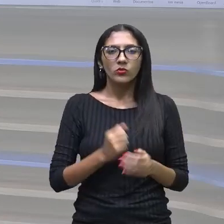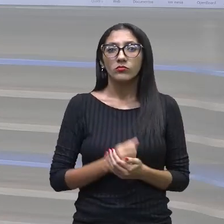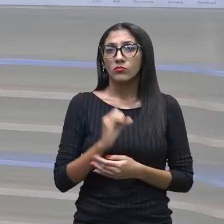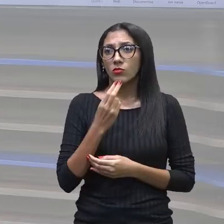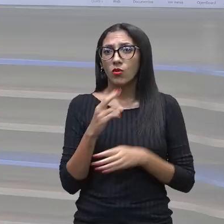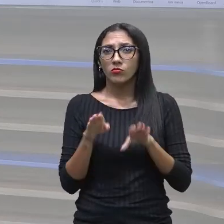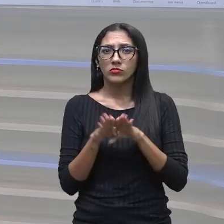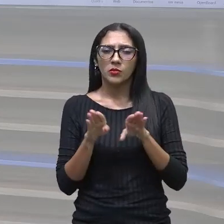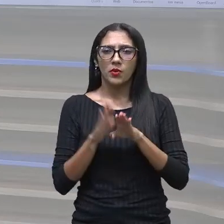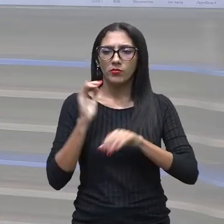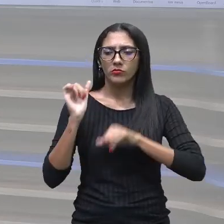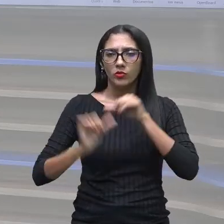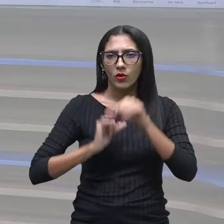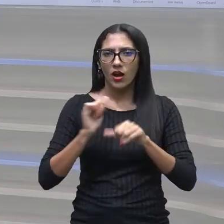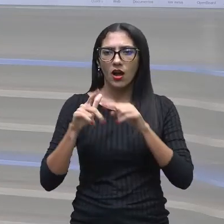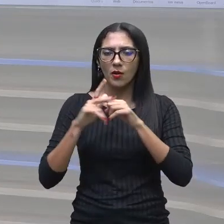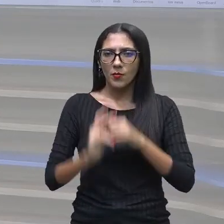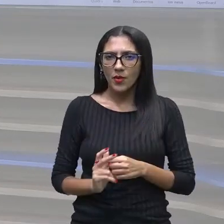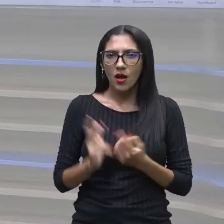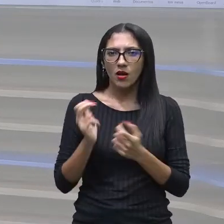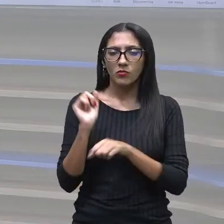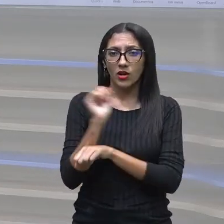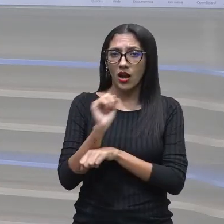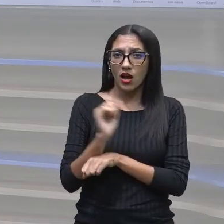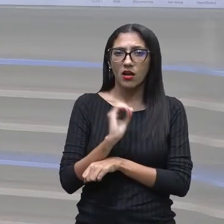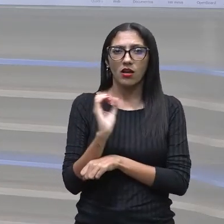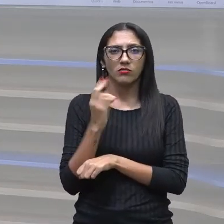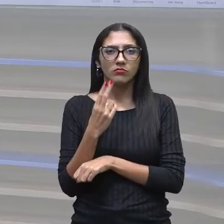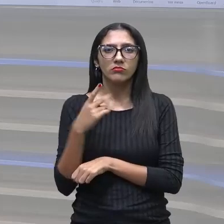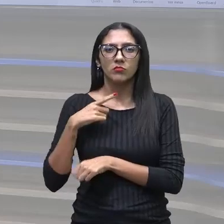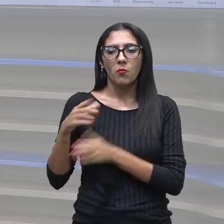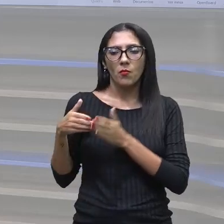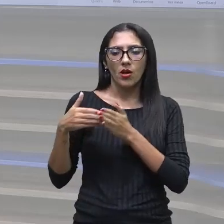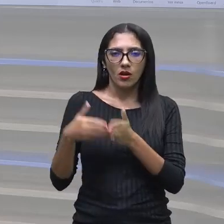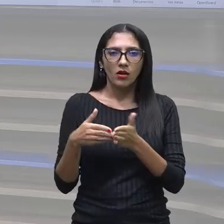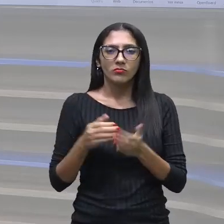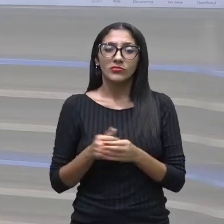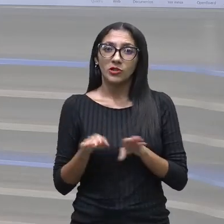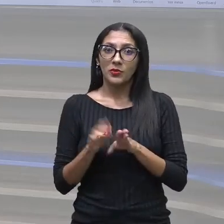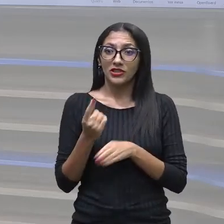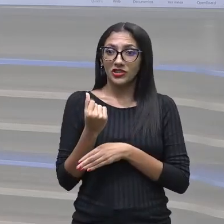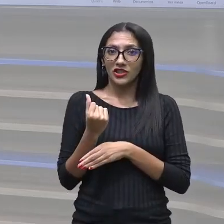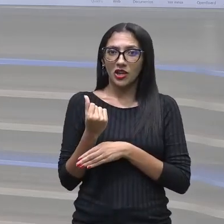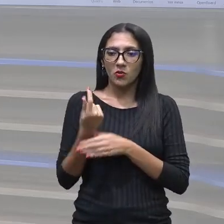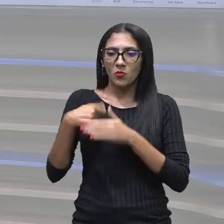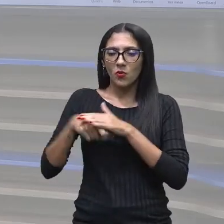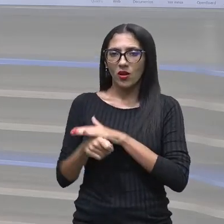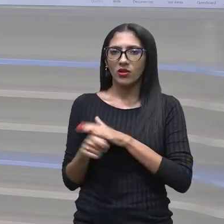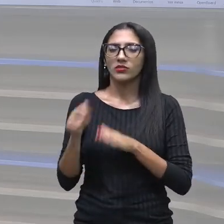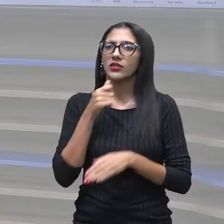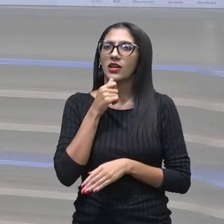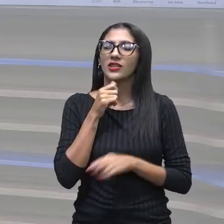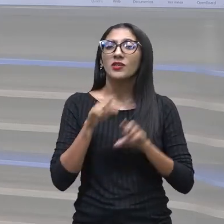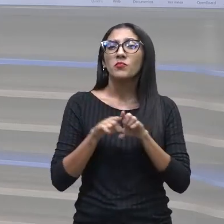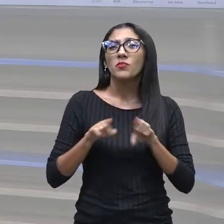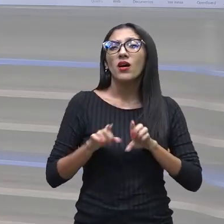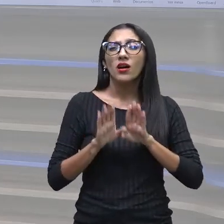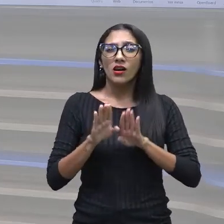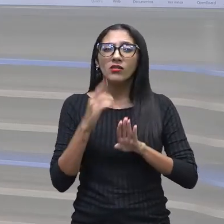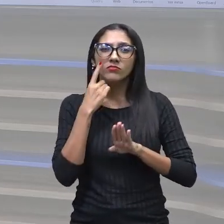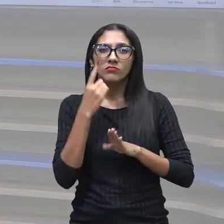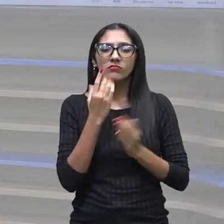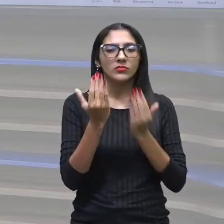reformar ou trocar seu carro ou seu barco, por exemplo, tá? E ainda sobrar um dinheirinho. Mas as parcelas que você vai ter